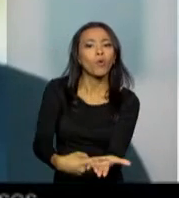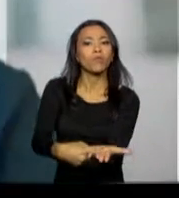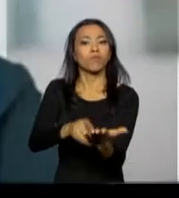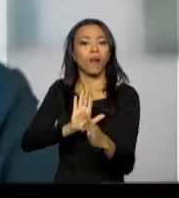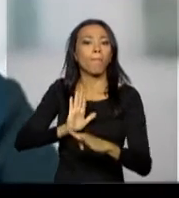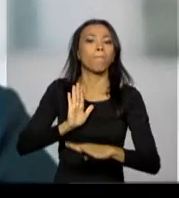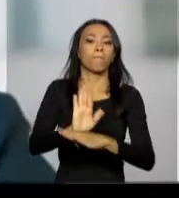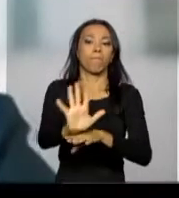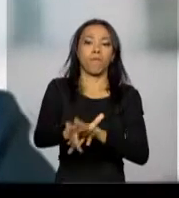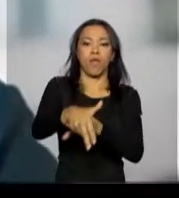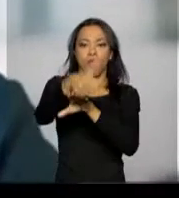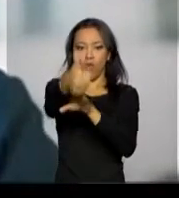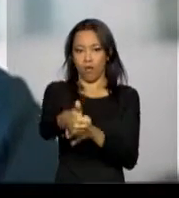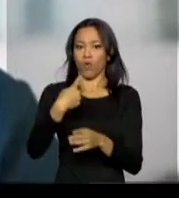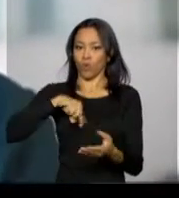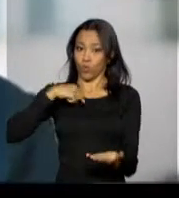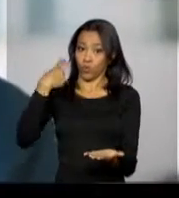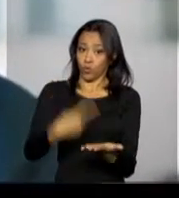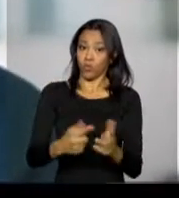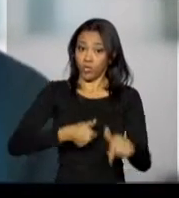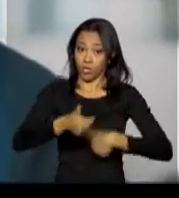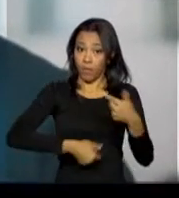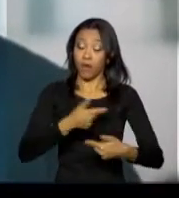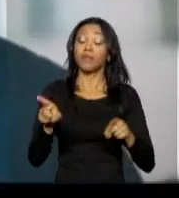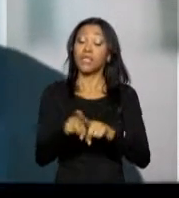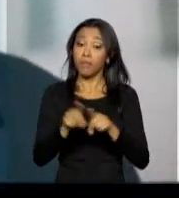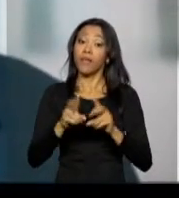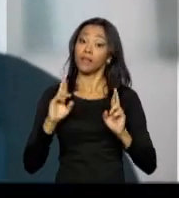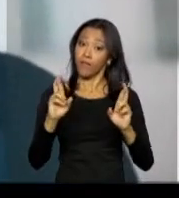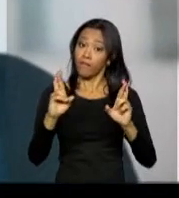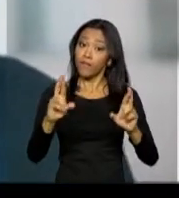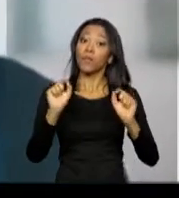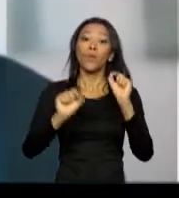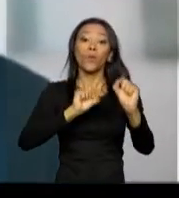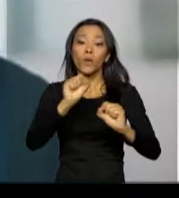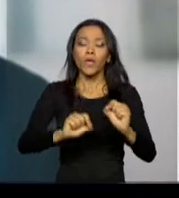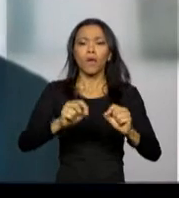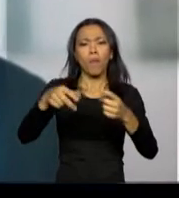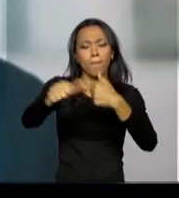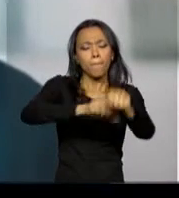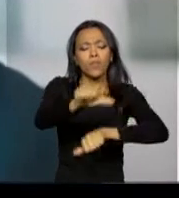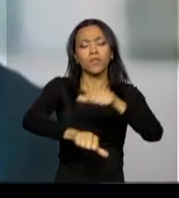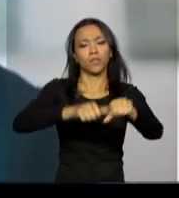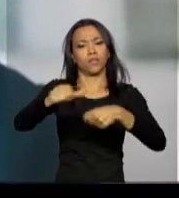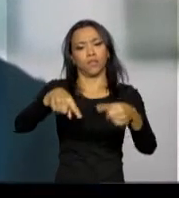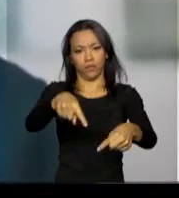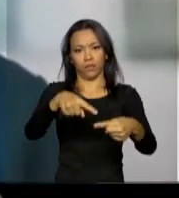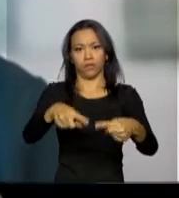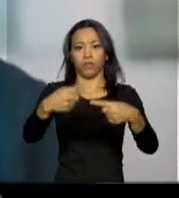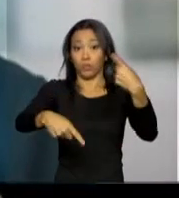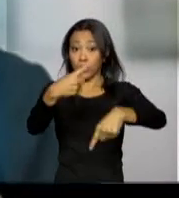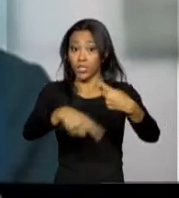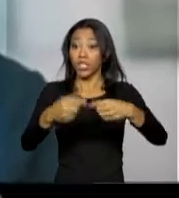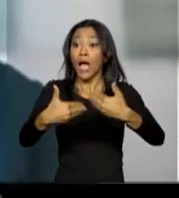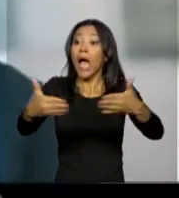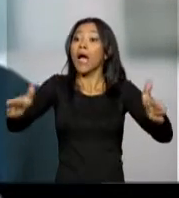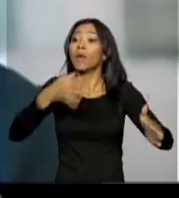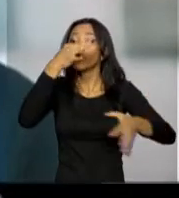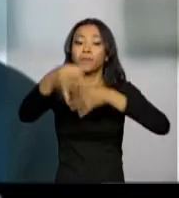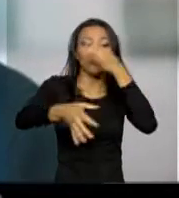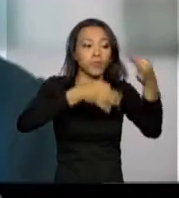compromissos. Defendemos uma reforma política que amplie os canais de participação popular e dá